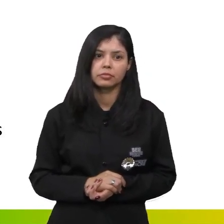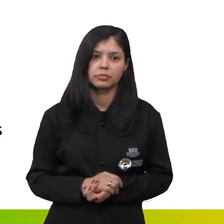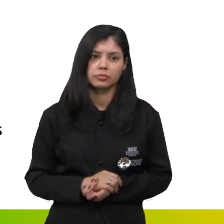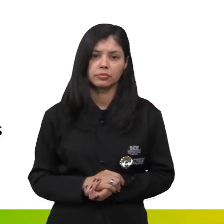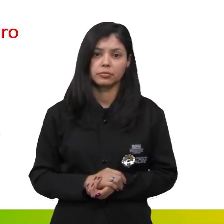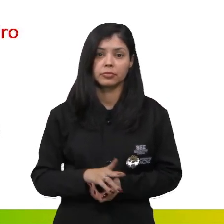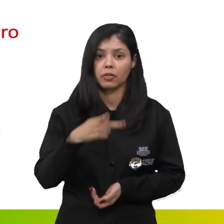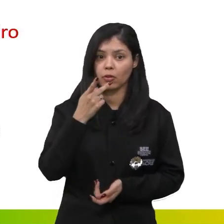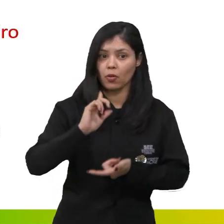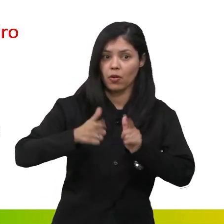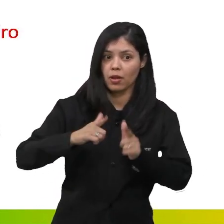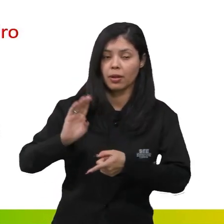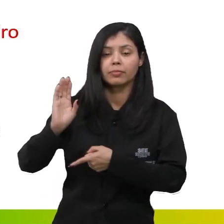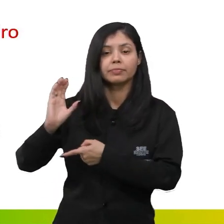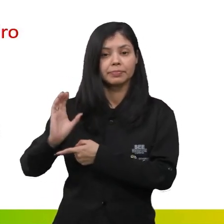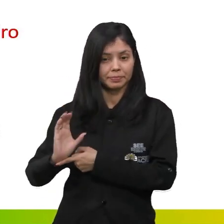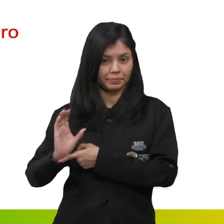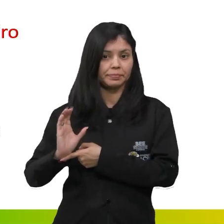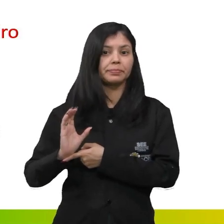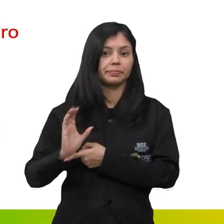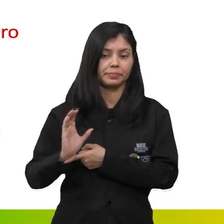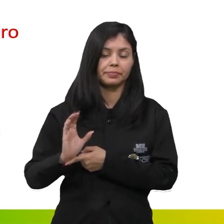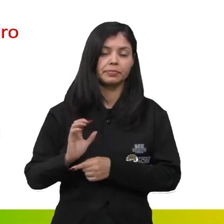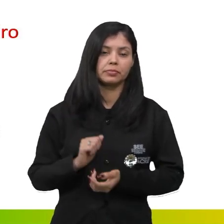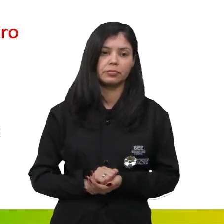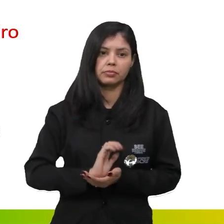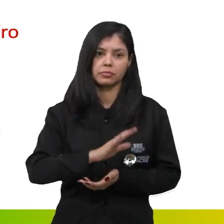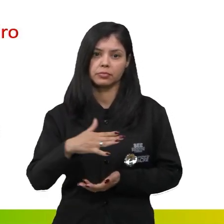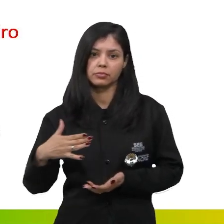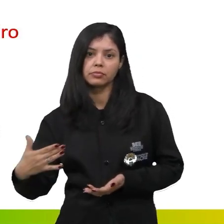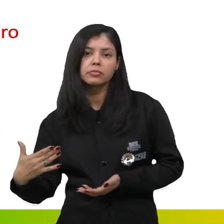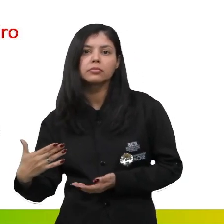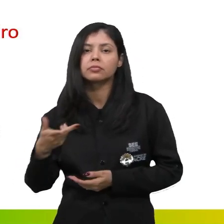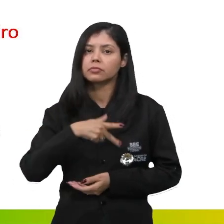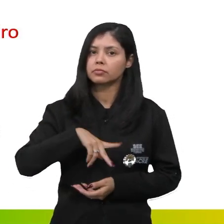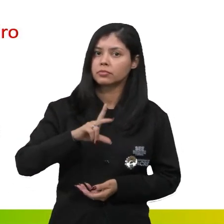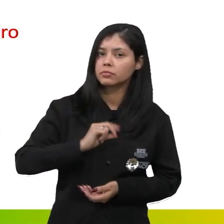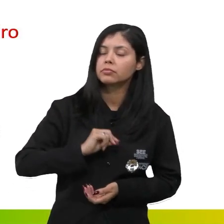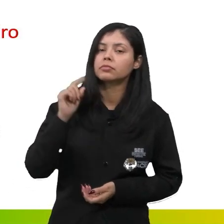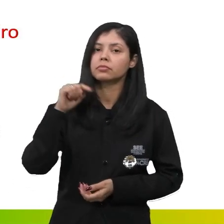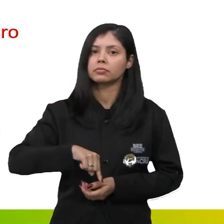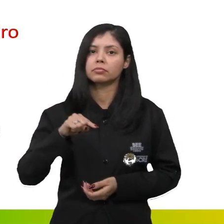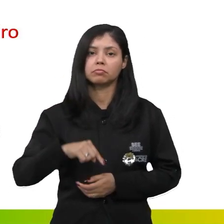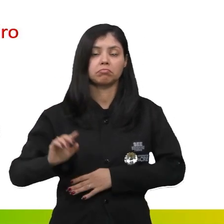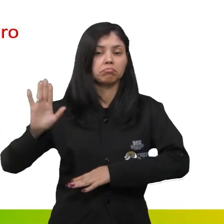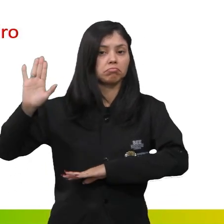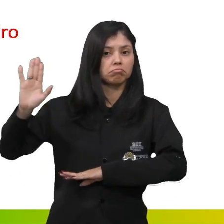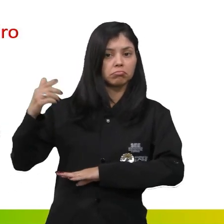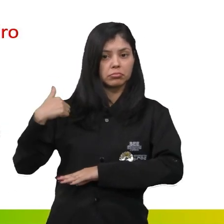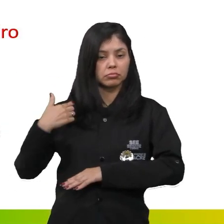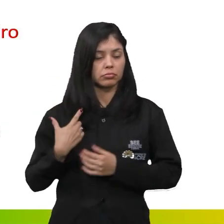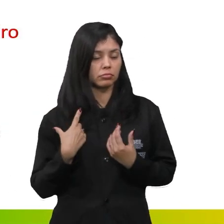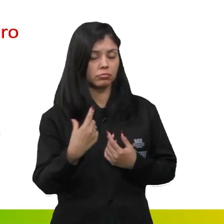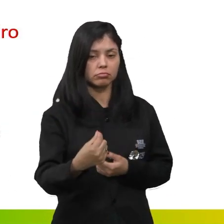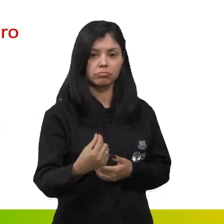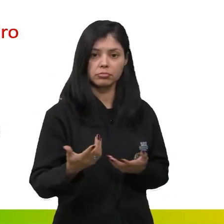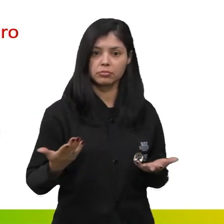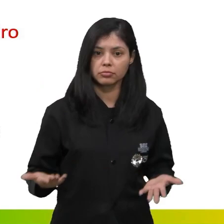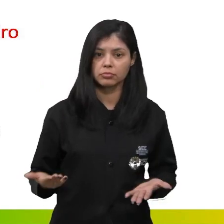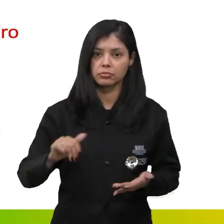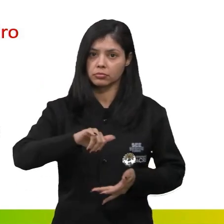Acertou. Quem falou a letra C. Enquanto os portugueses vinham para cá de forma voluntária e